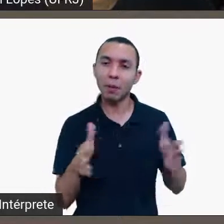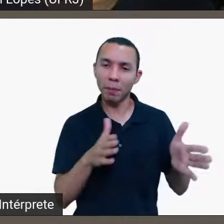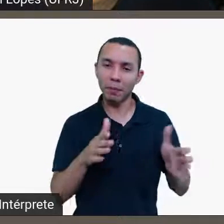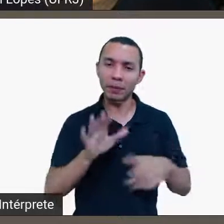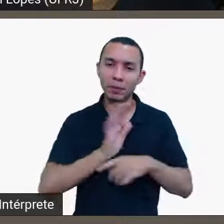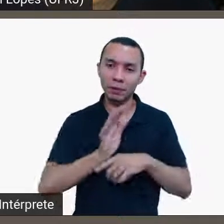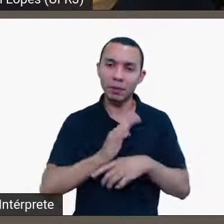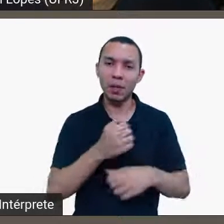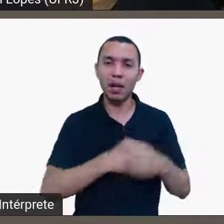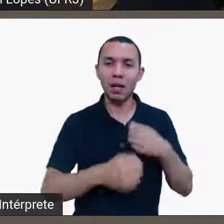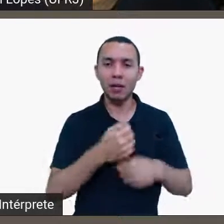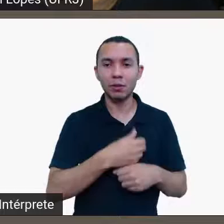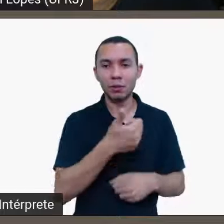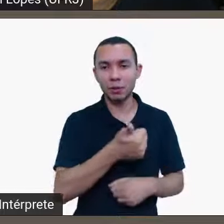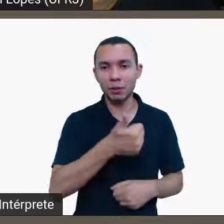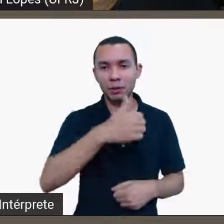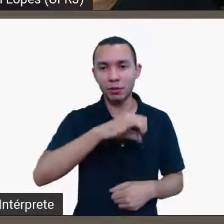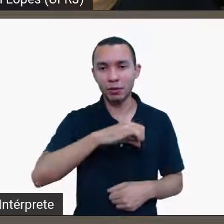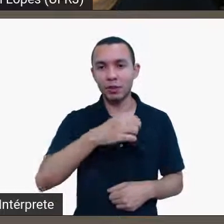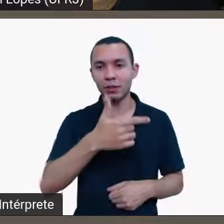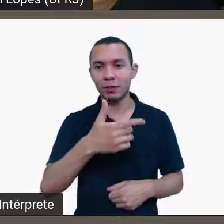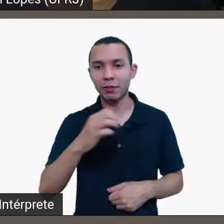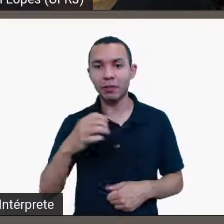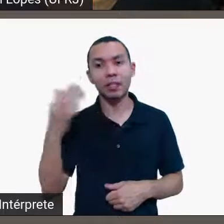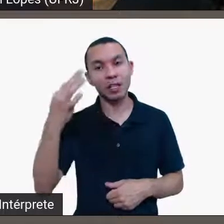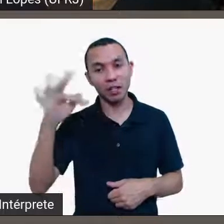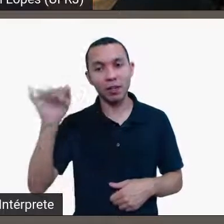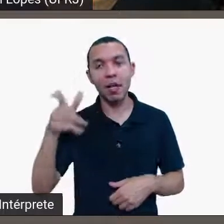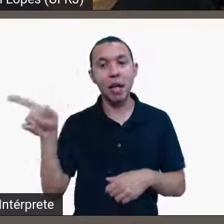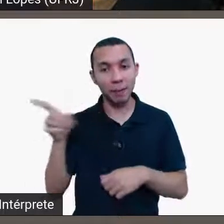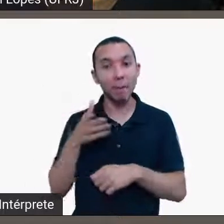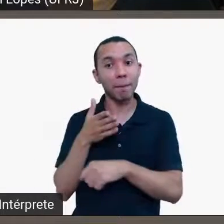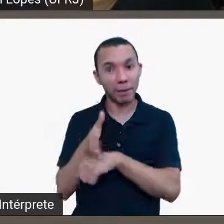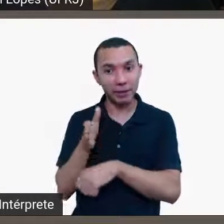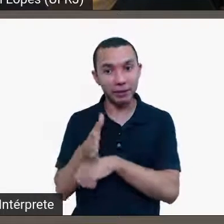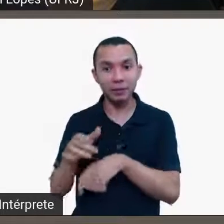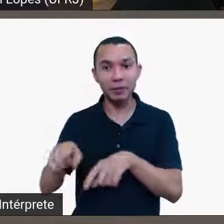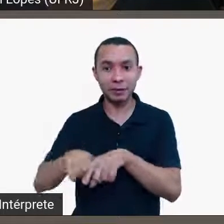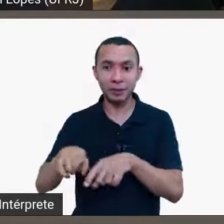anos 20, com as vanguardas na França, ele participa de um filme